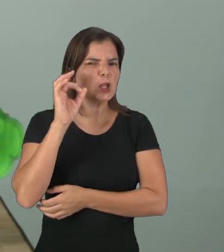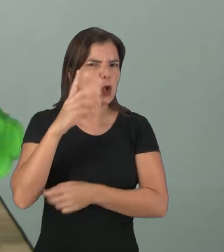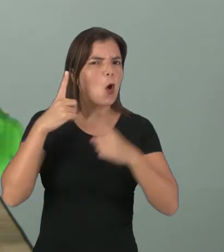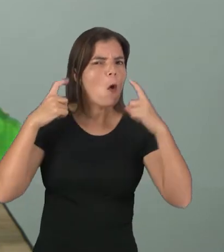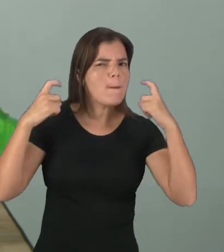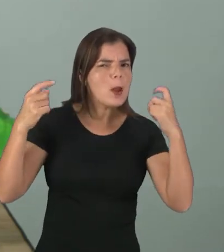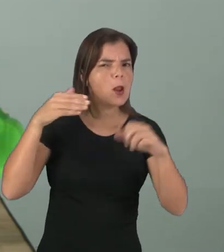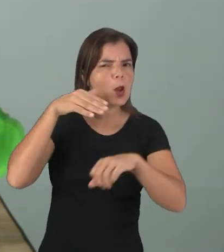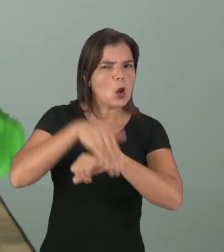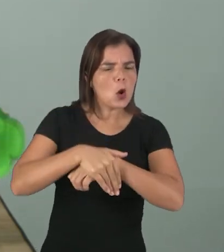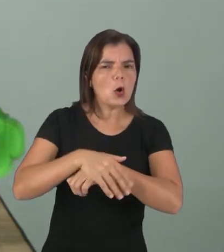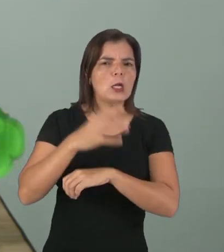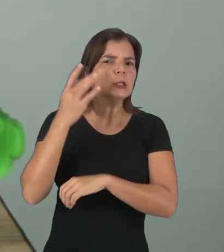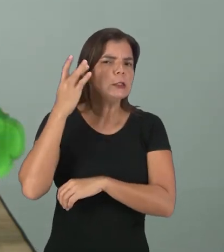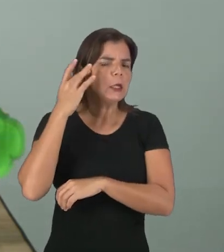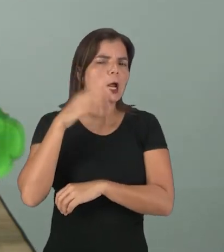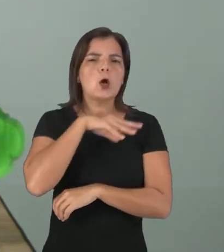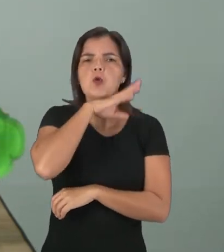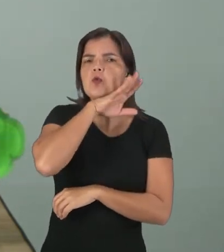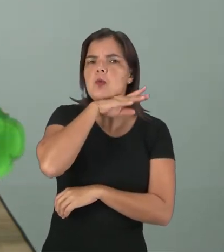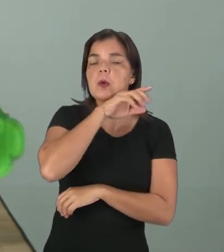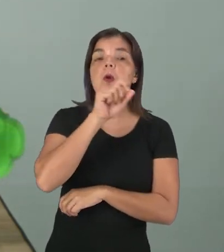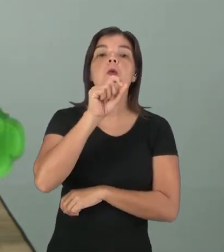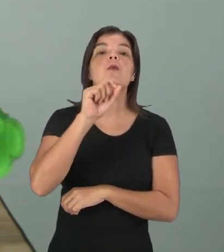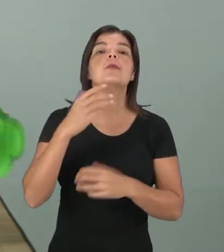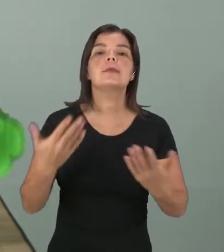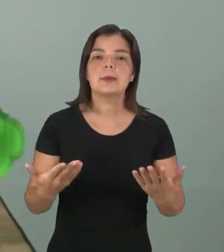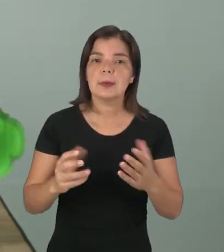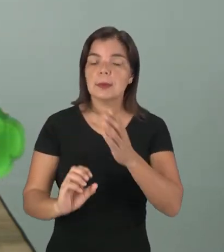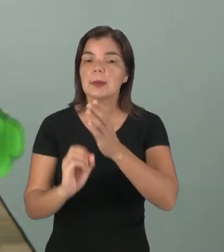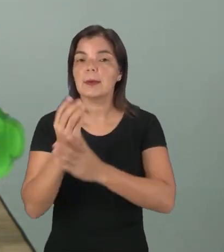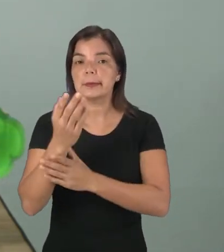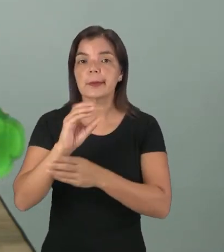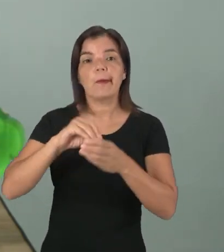só um barulho noturno? Será que é um animal? O que será que está